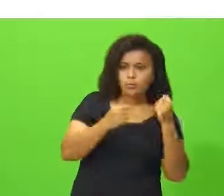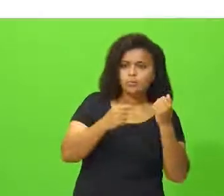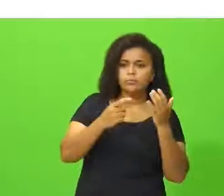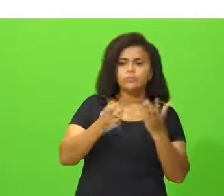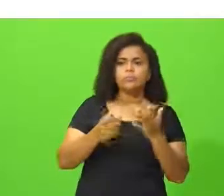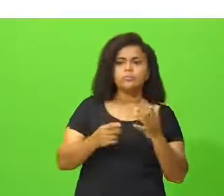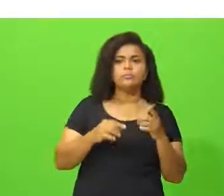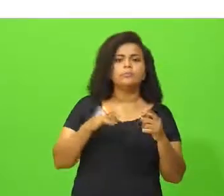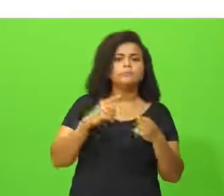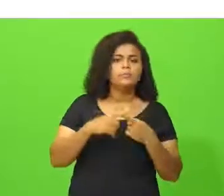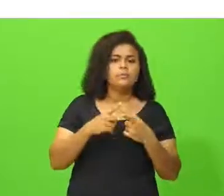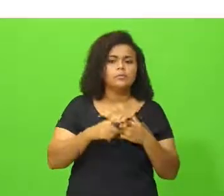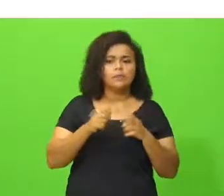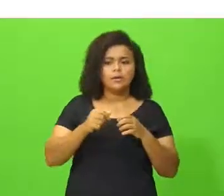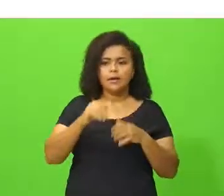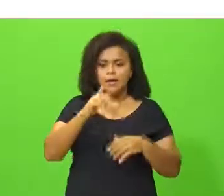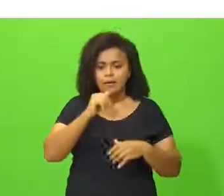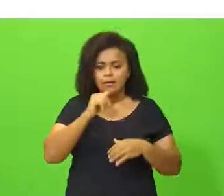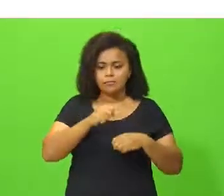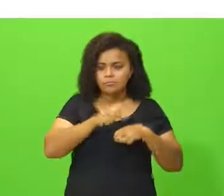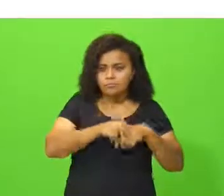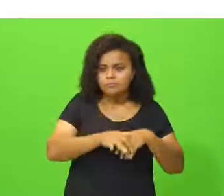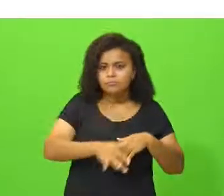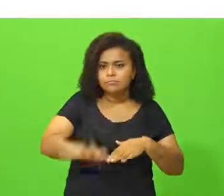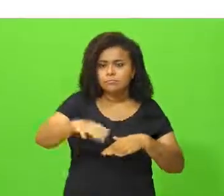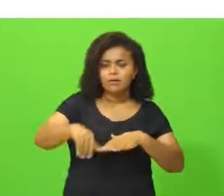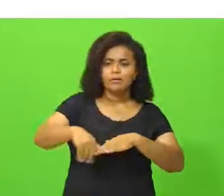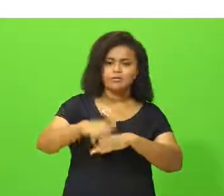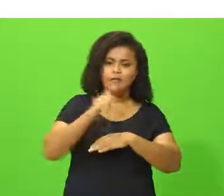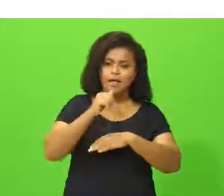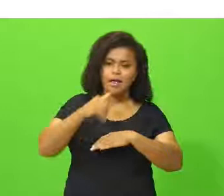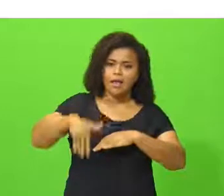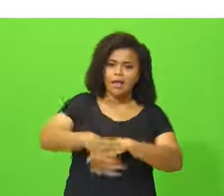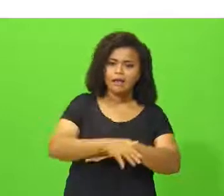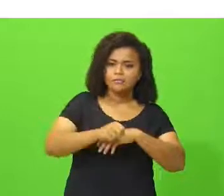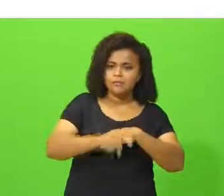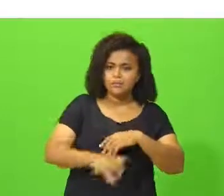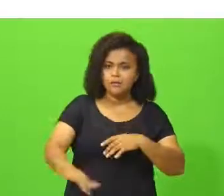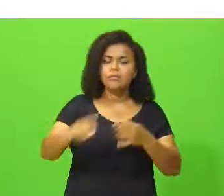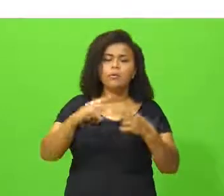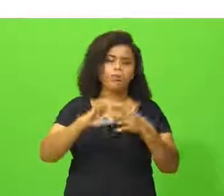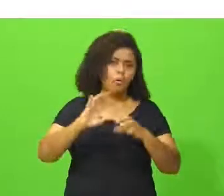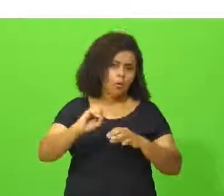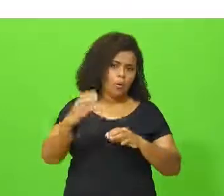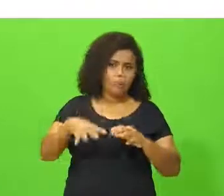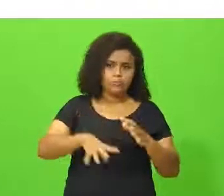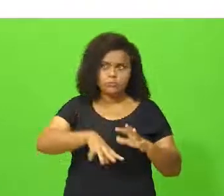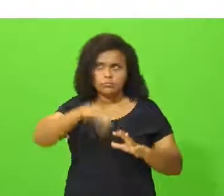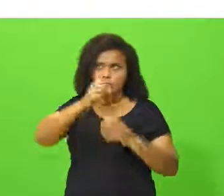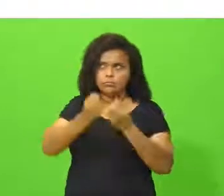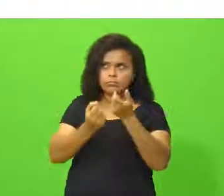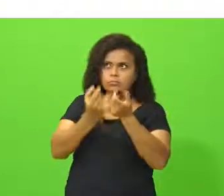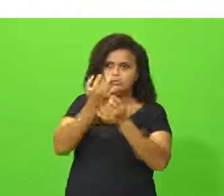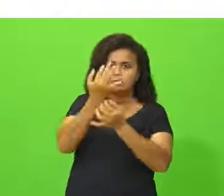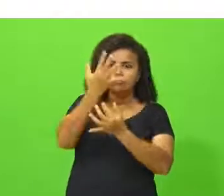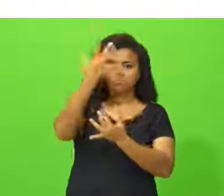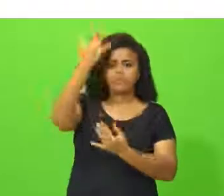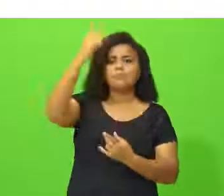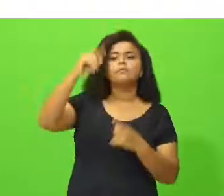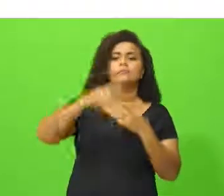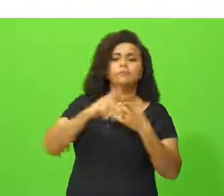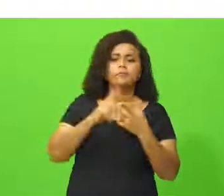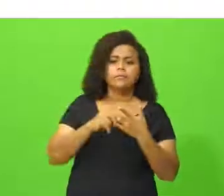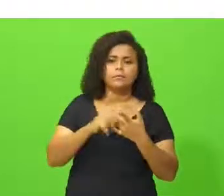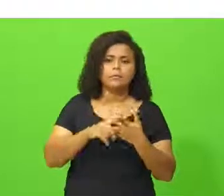era lançado, né, em termos de poluentes no meio, com a queima desse carvão mineral. Atualmente,